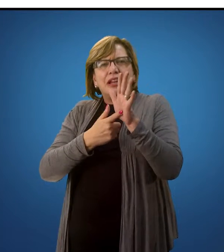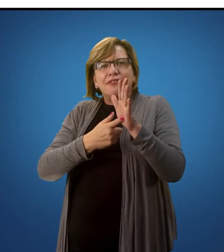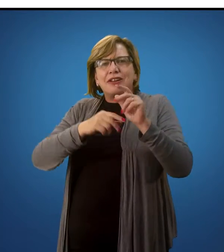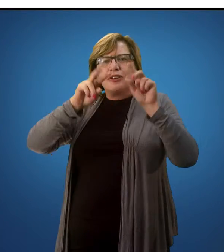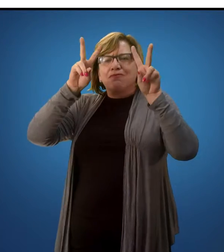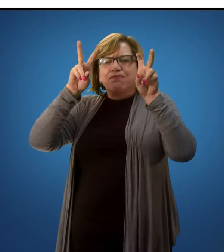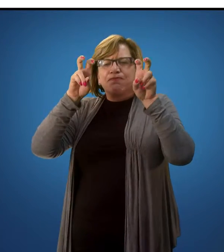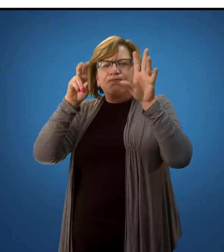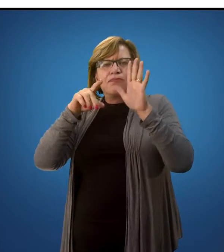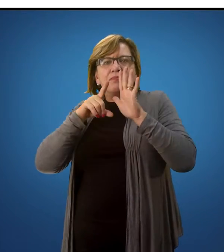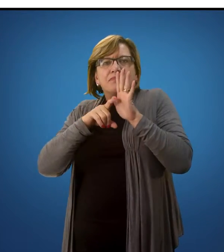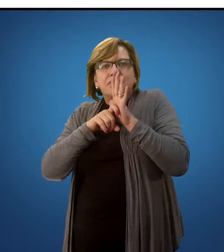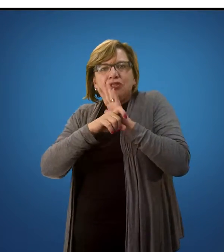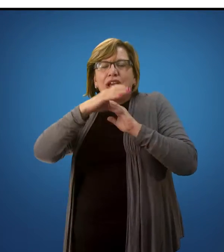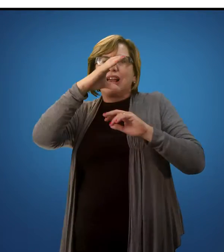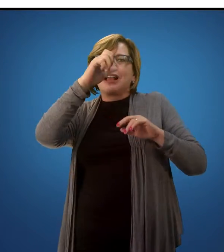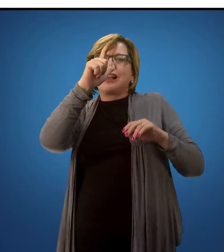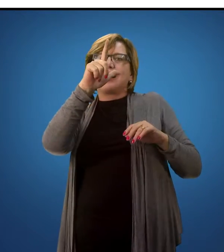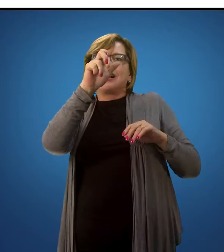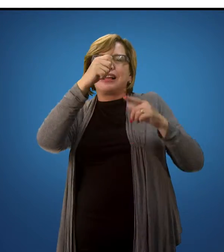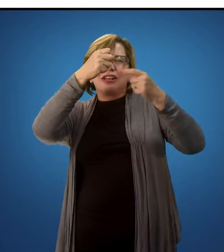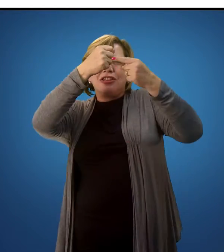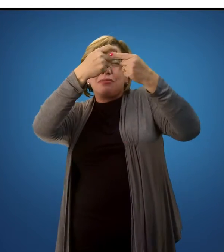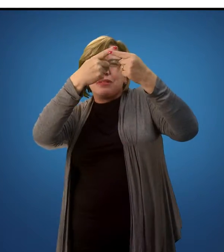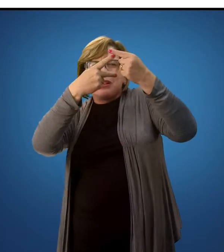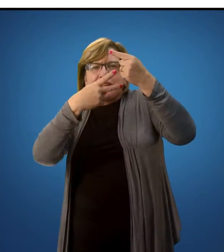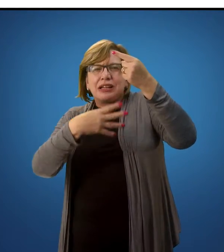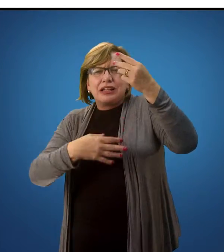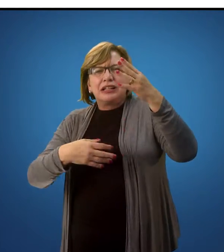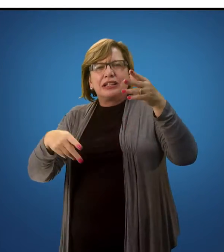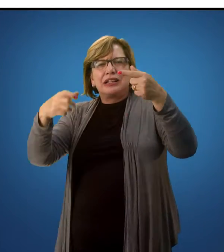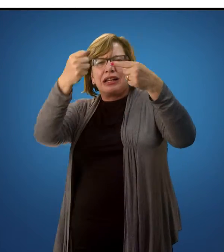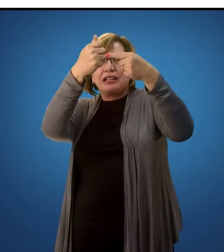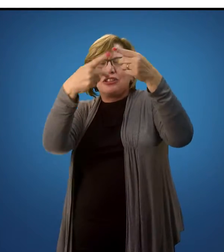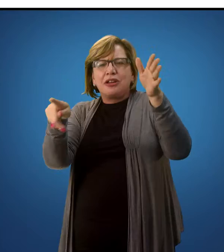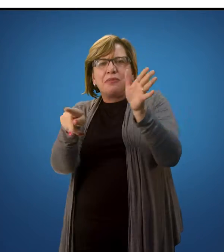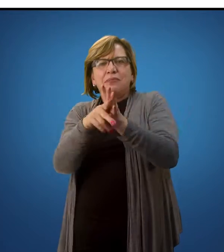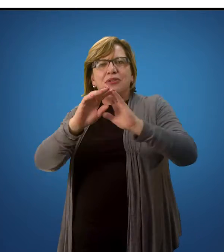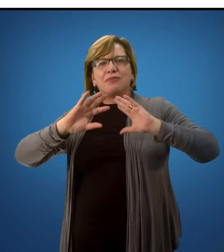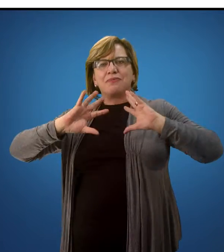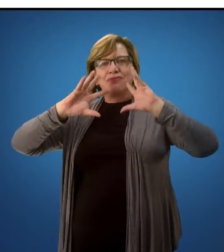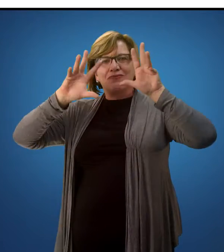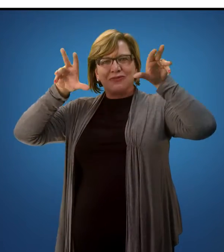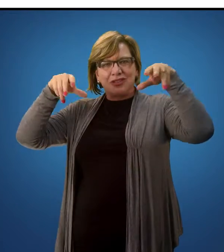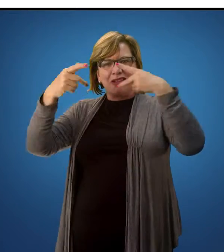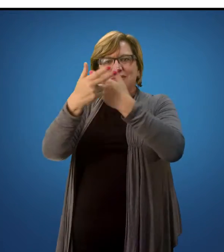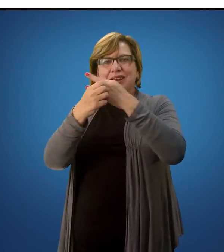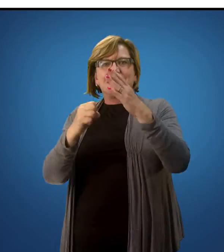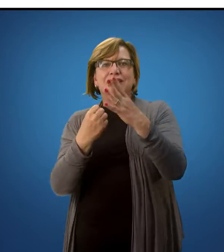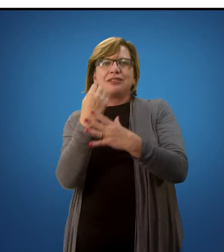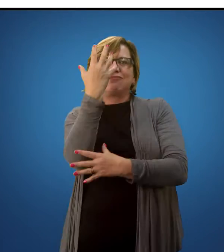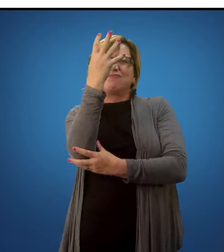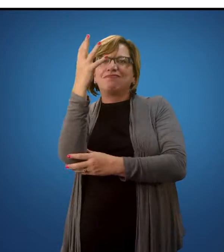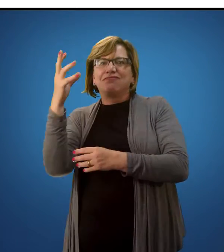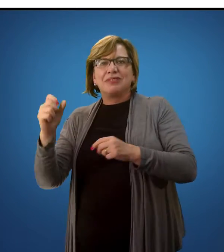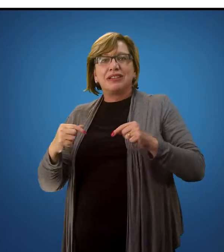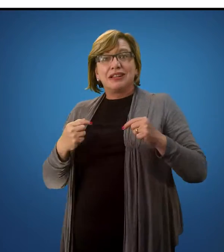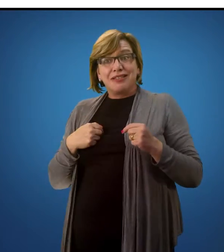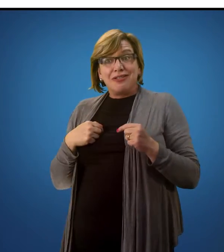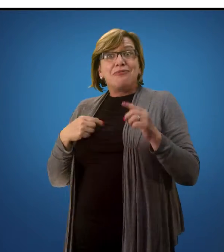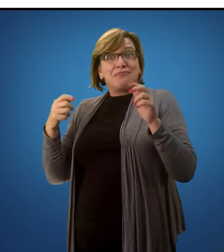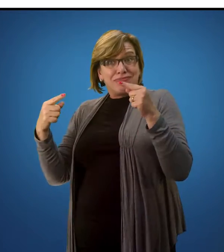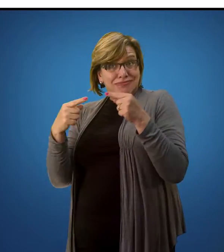espécies né então ele foi o primeiro biólogo da mesma maneira se a gente levar um pouco mais pra frente se esse raciocínio